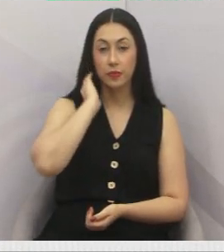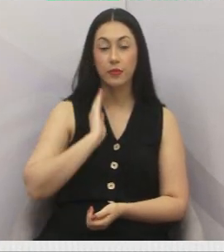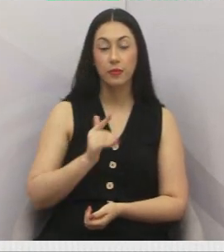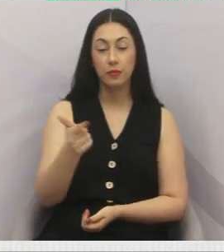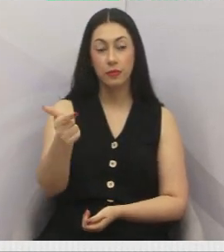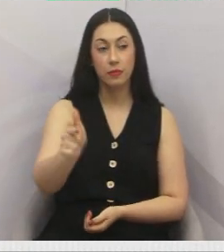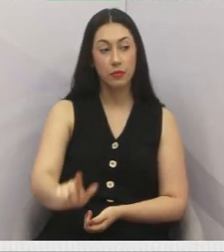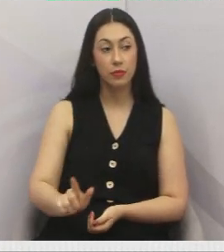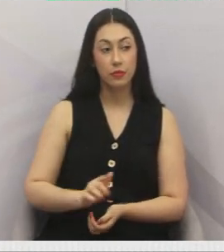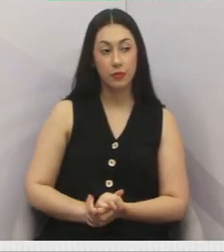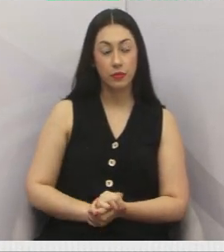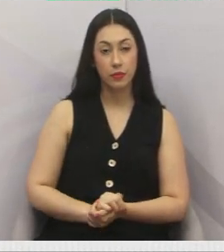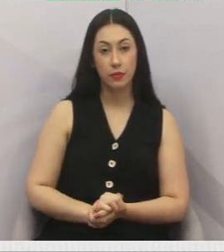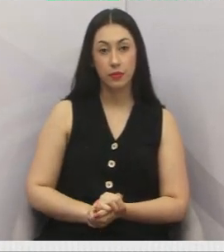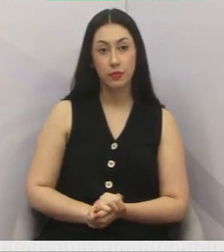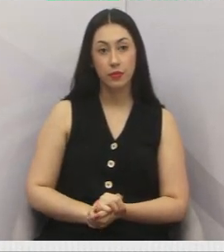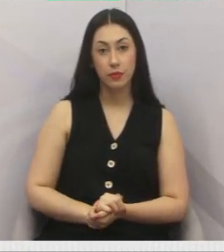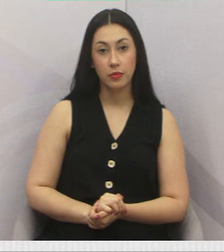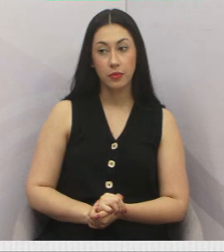voto.